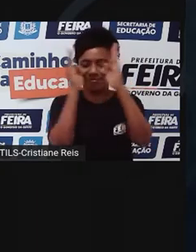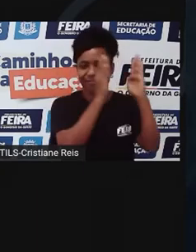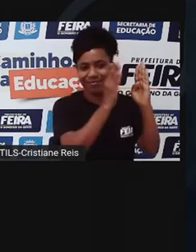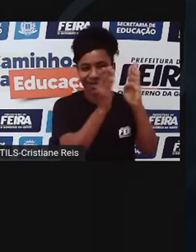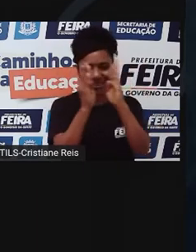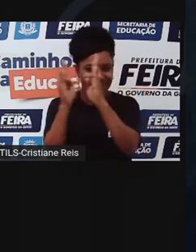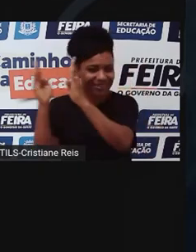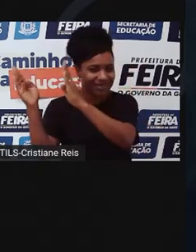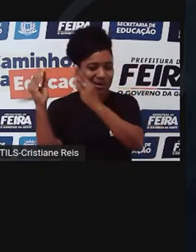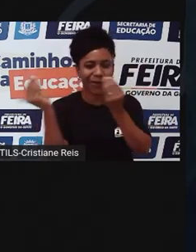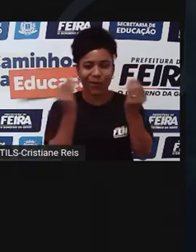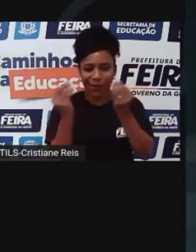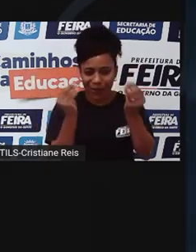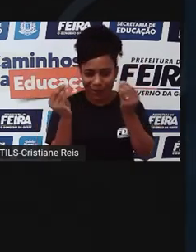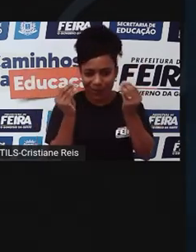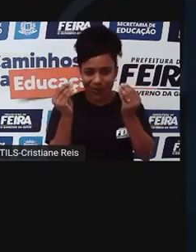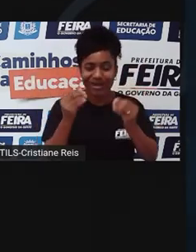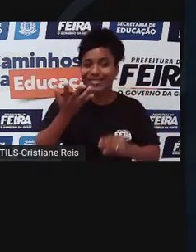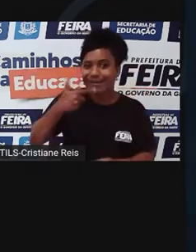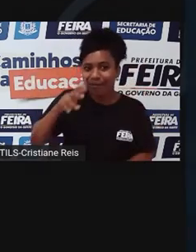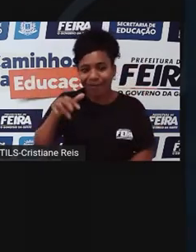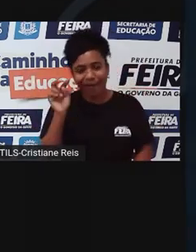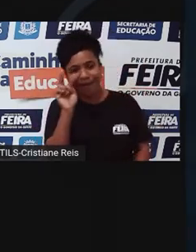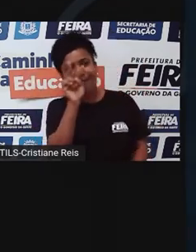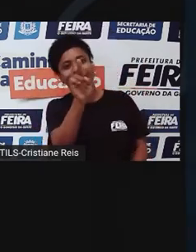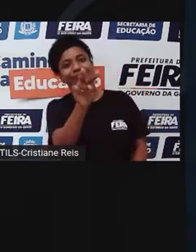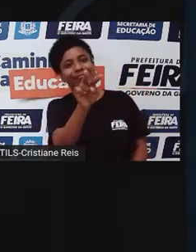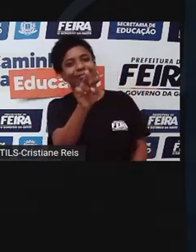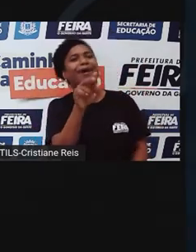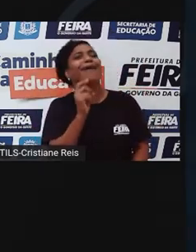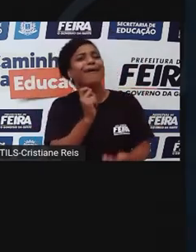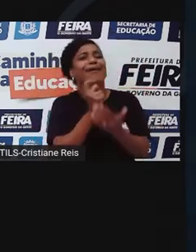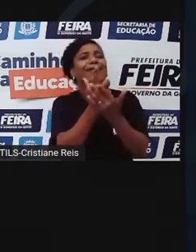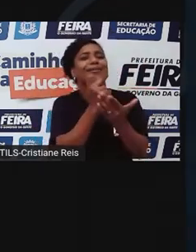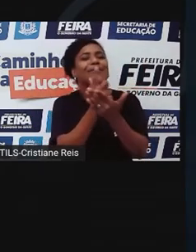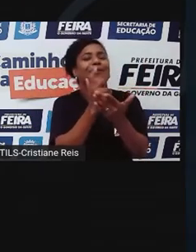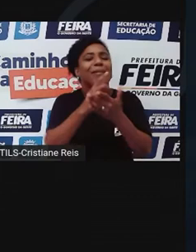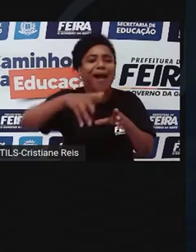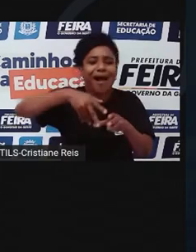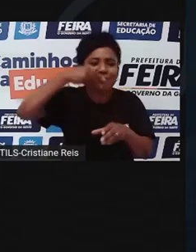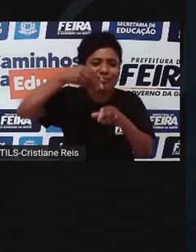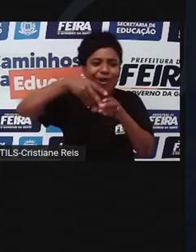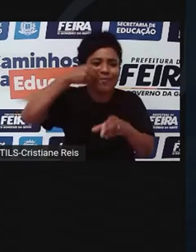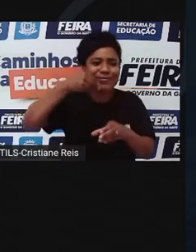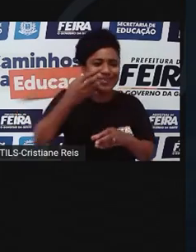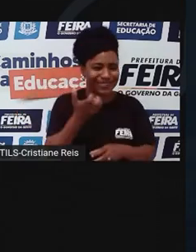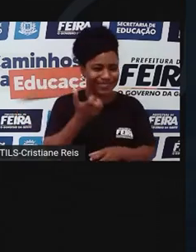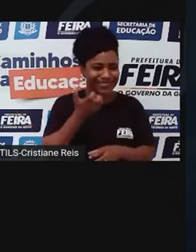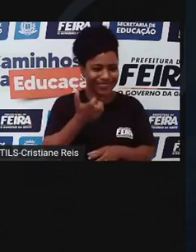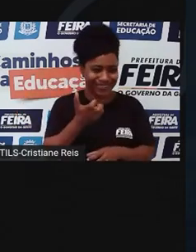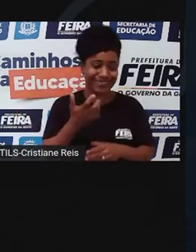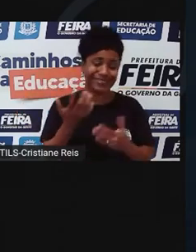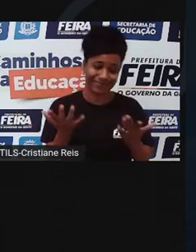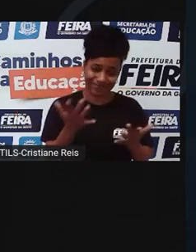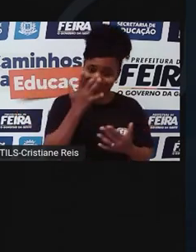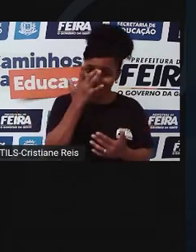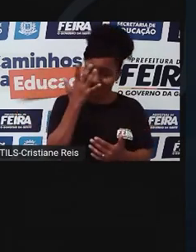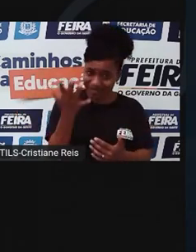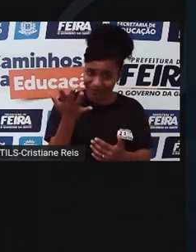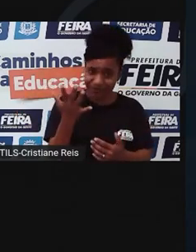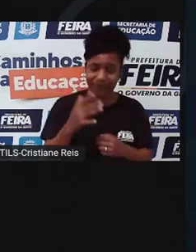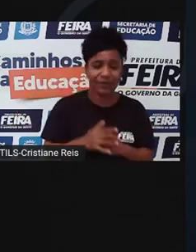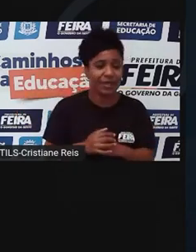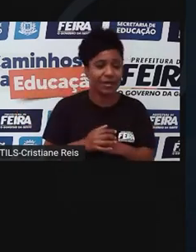nos olhos para aumentar as vendas. Foi treinando seu sistema com padrão de consumo que a rede americana Target descobriu como